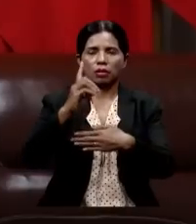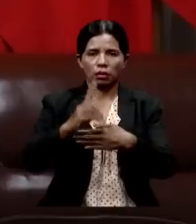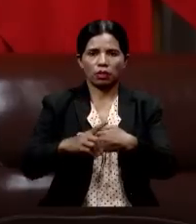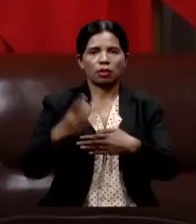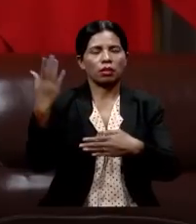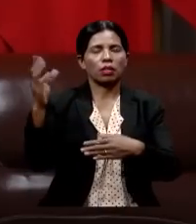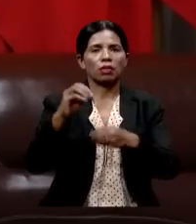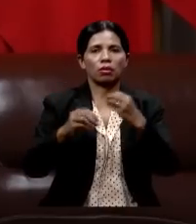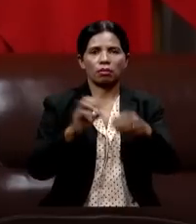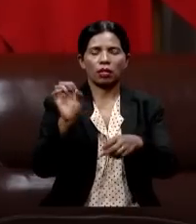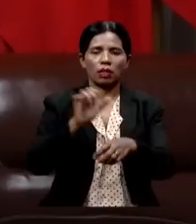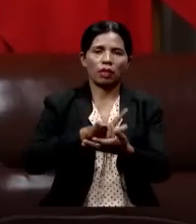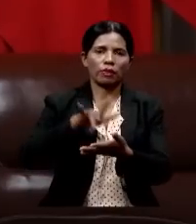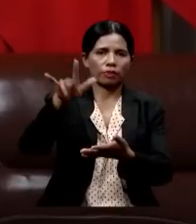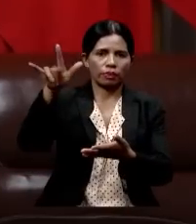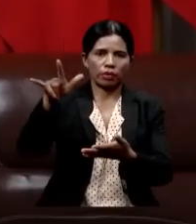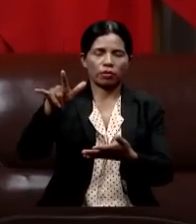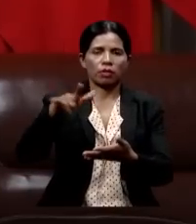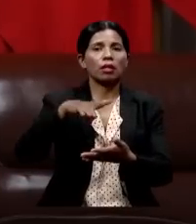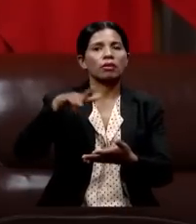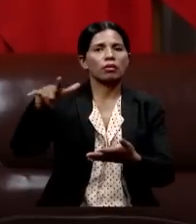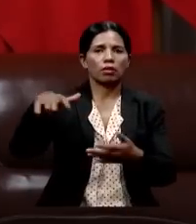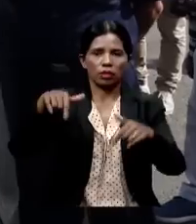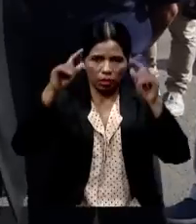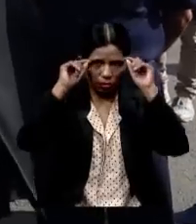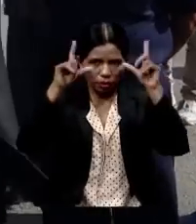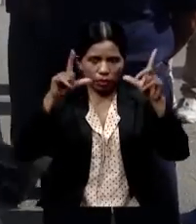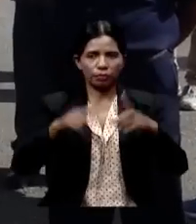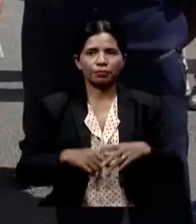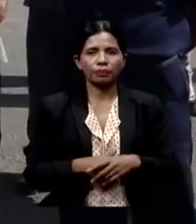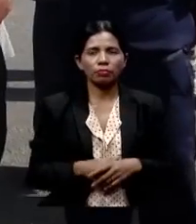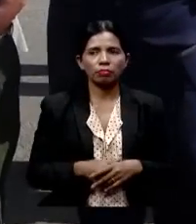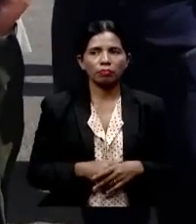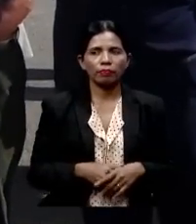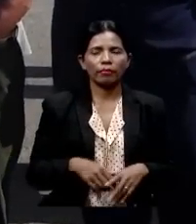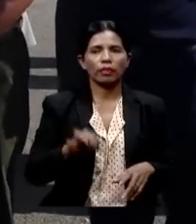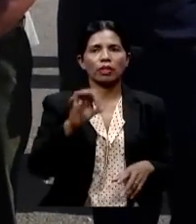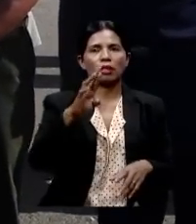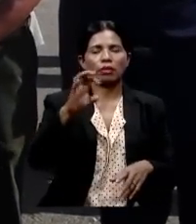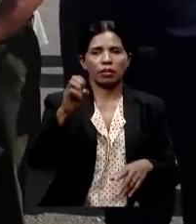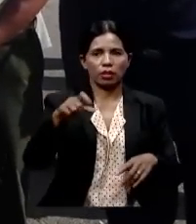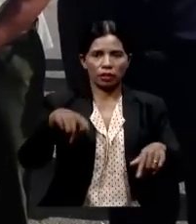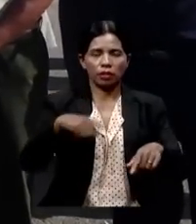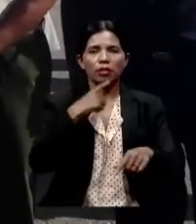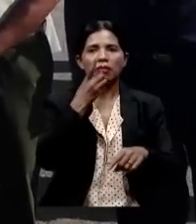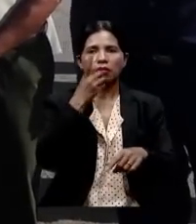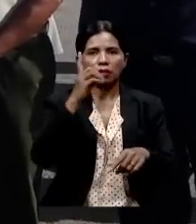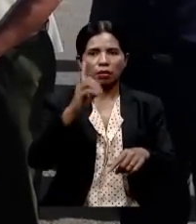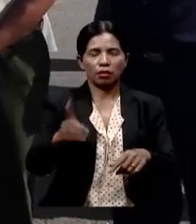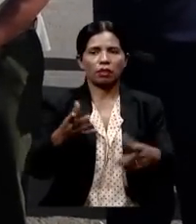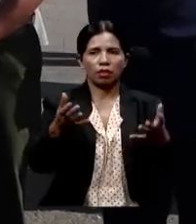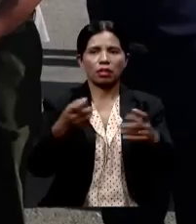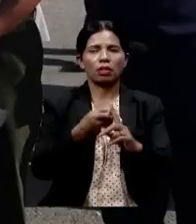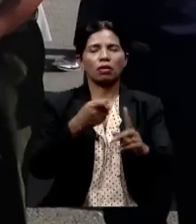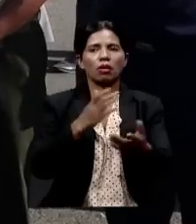setor aviação e Timor-Leste. CEO Fly Timor Pedro Carascalão declara iniciativa